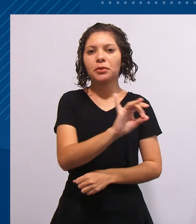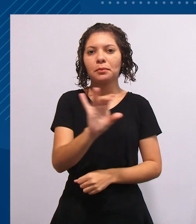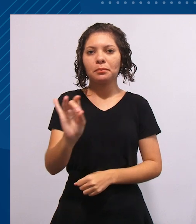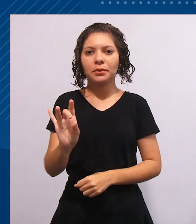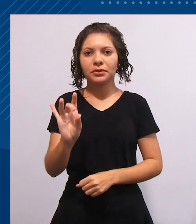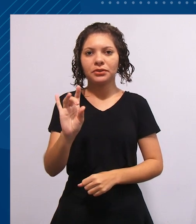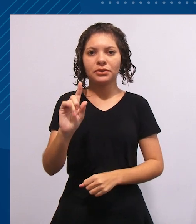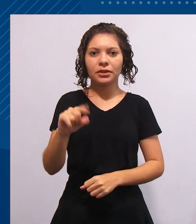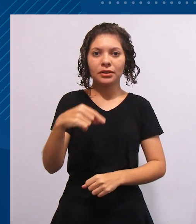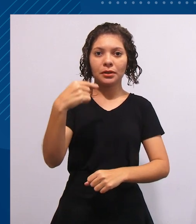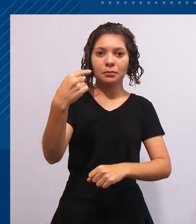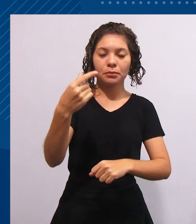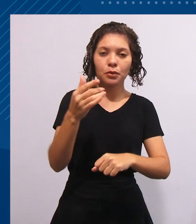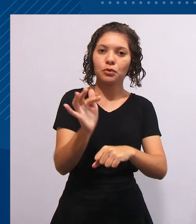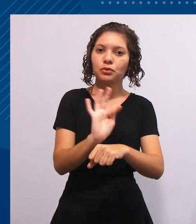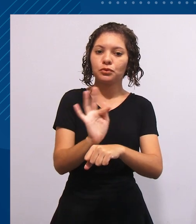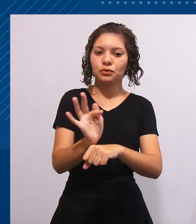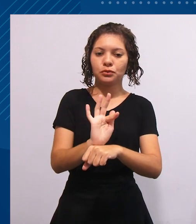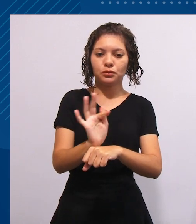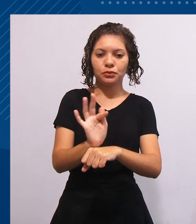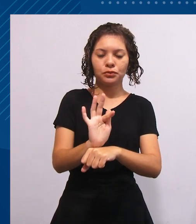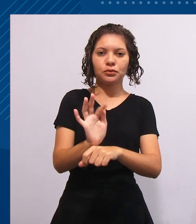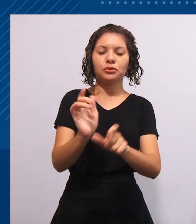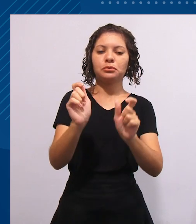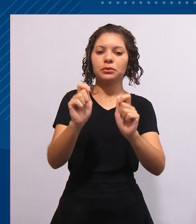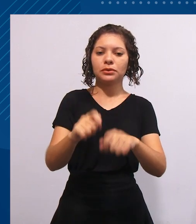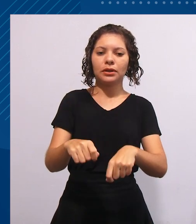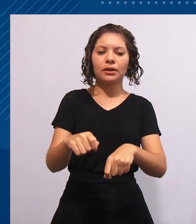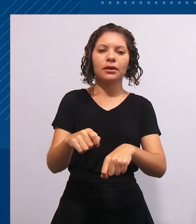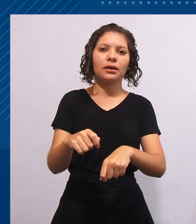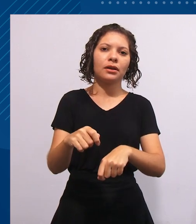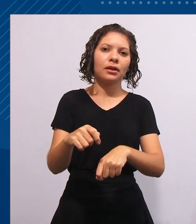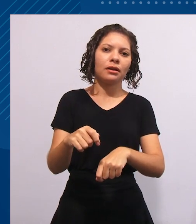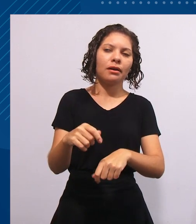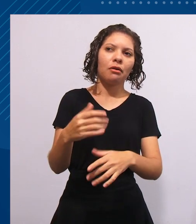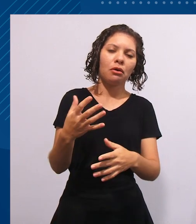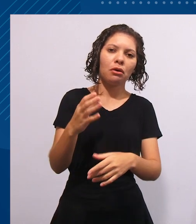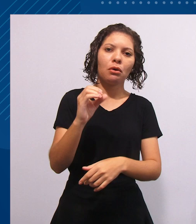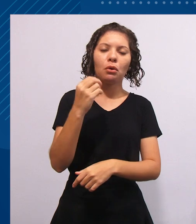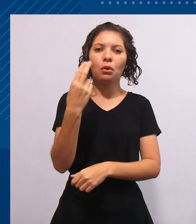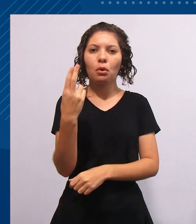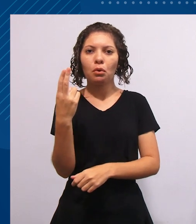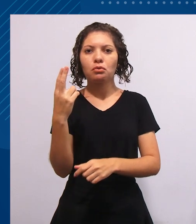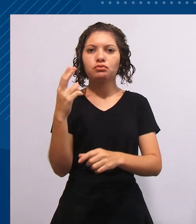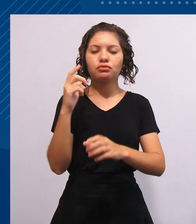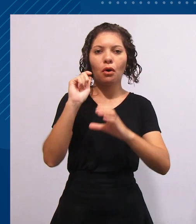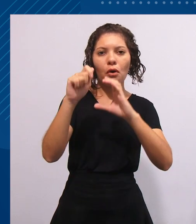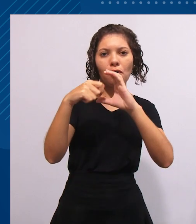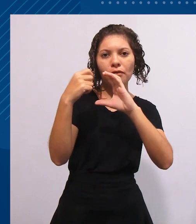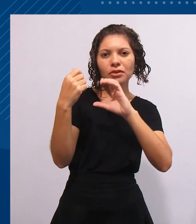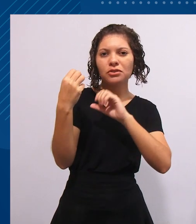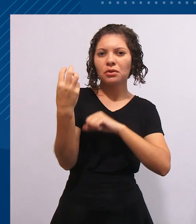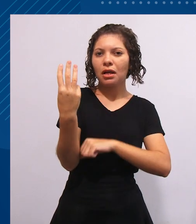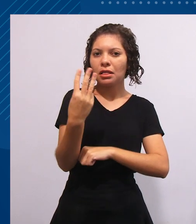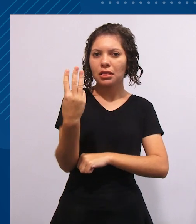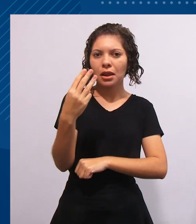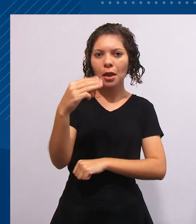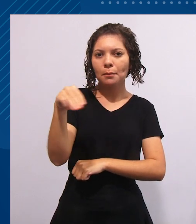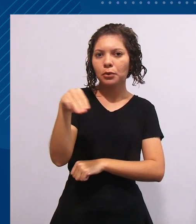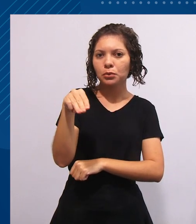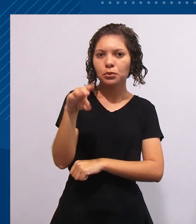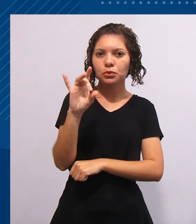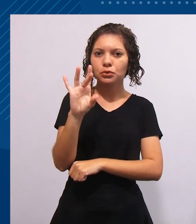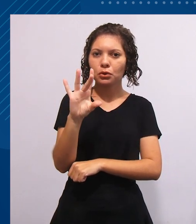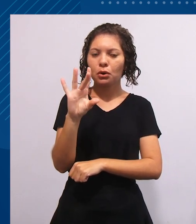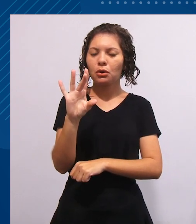se a gente conseguir produzir um curtam metragem 3 5 minutos perfeito Maravilha é é muit muito bem-vindo mas eu acho que a